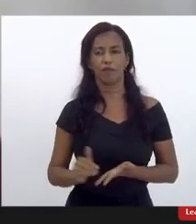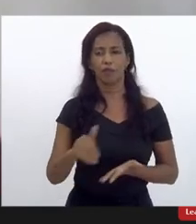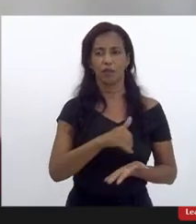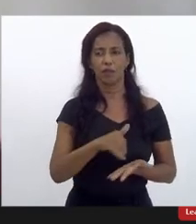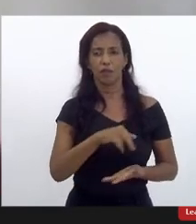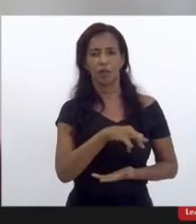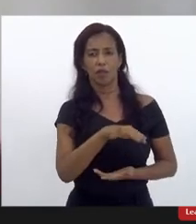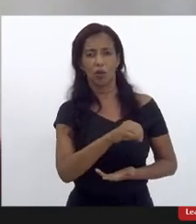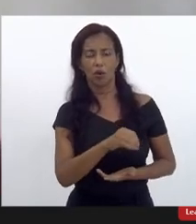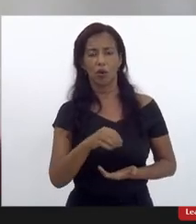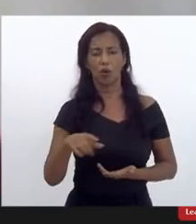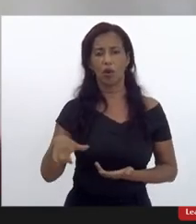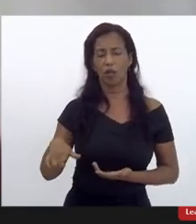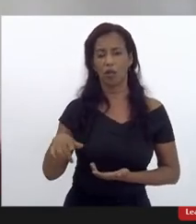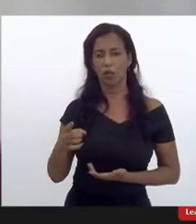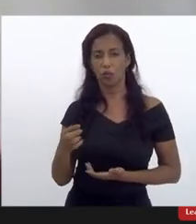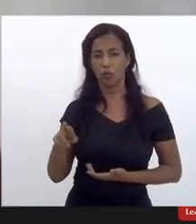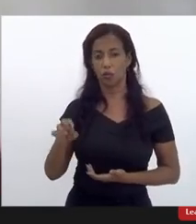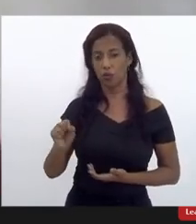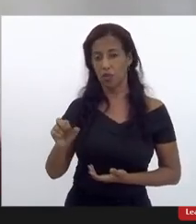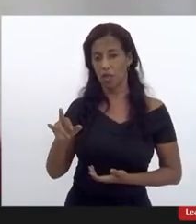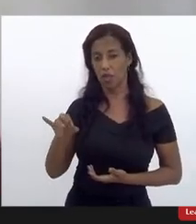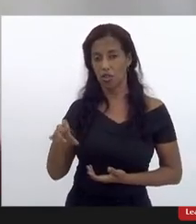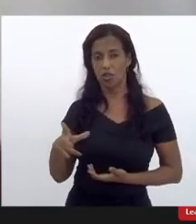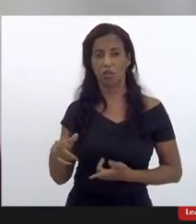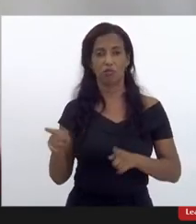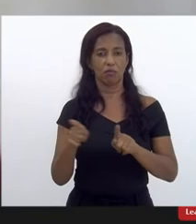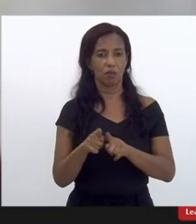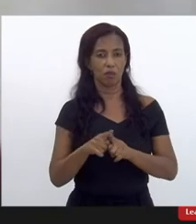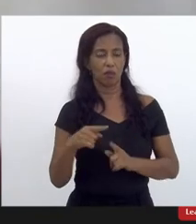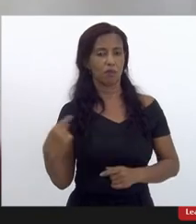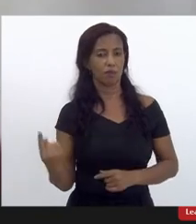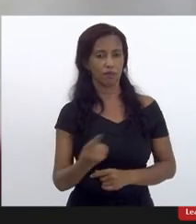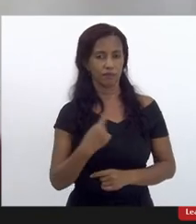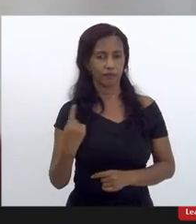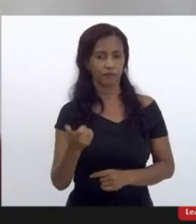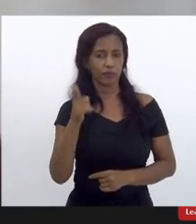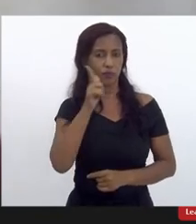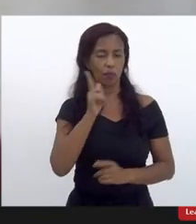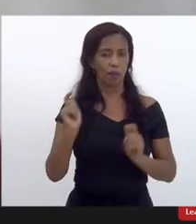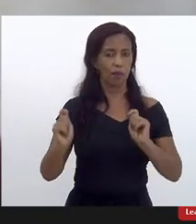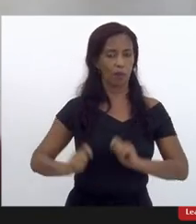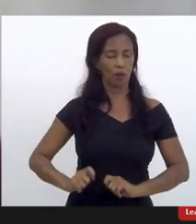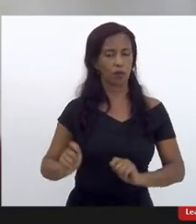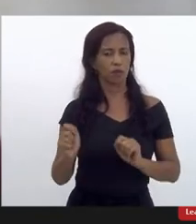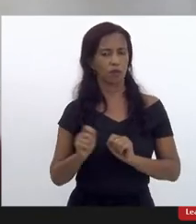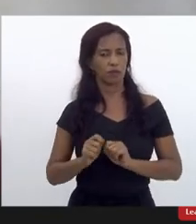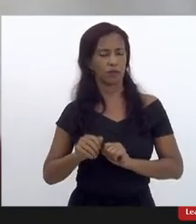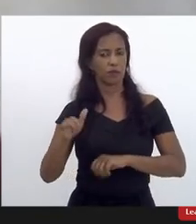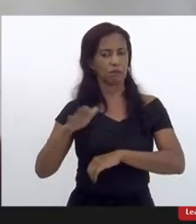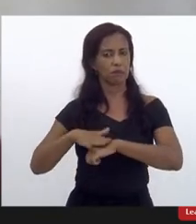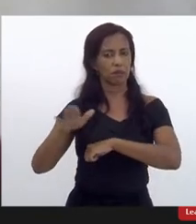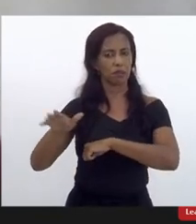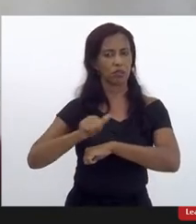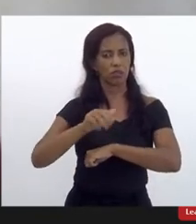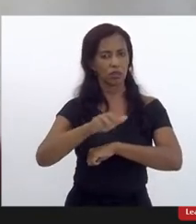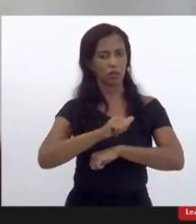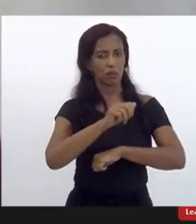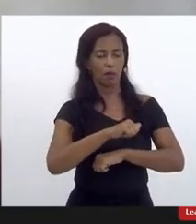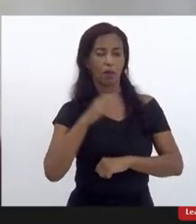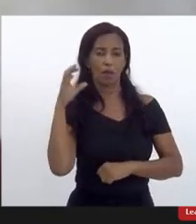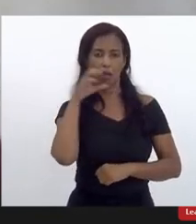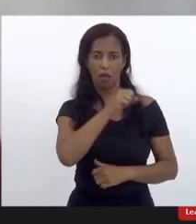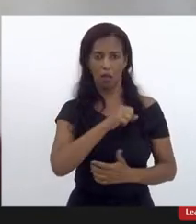secretário Nicola e o secretário doutor Serginho, também, para que a gente, né, possa fazer esse chamamento, que é algo mais